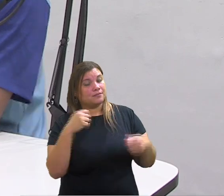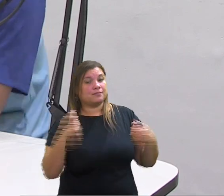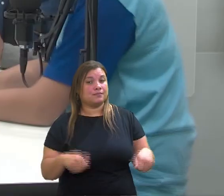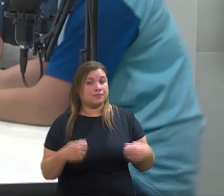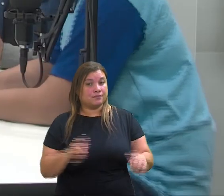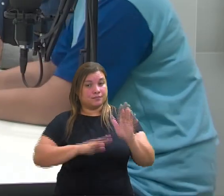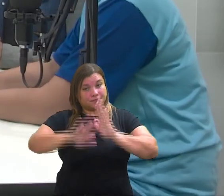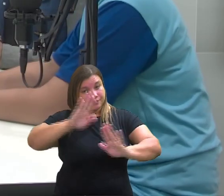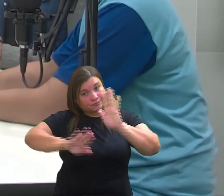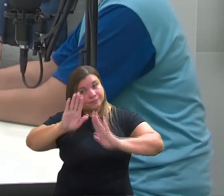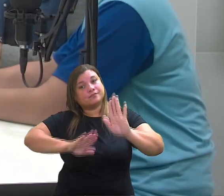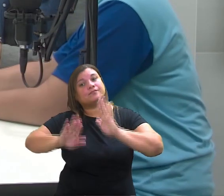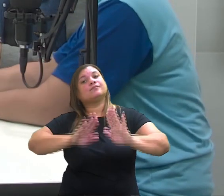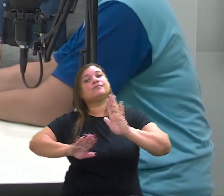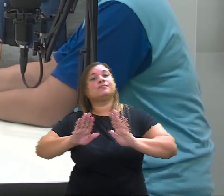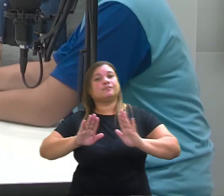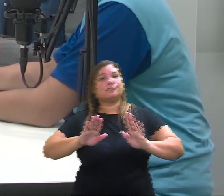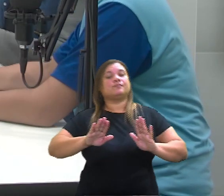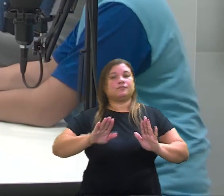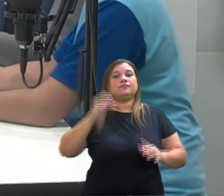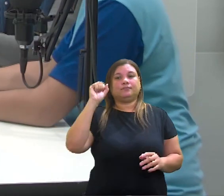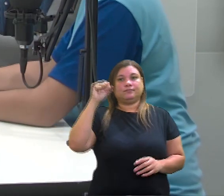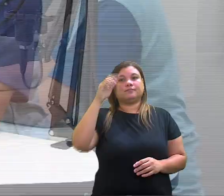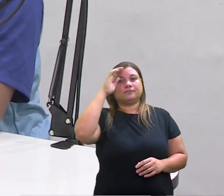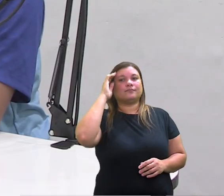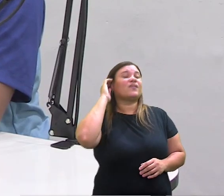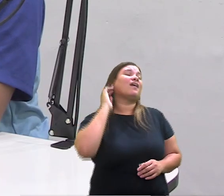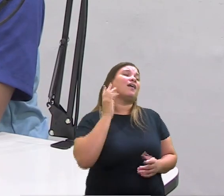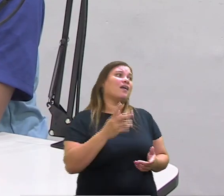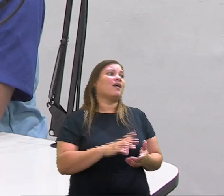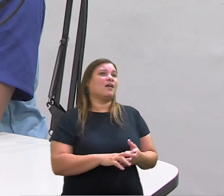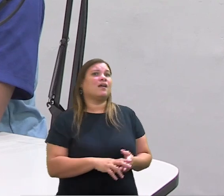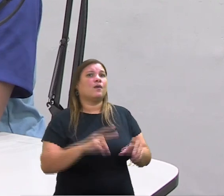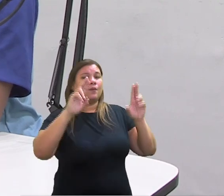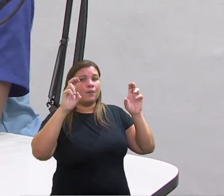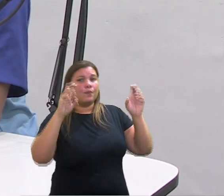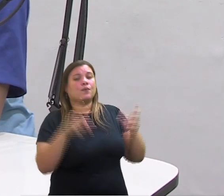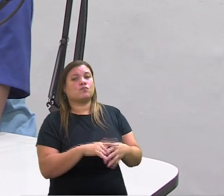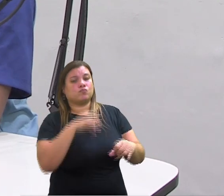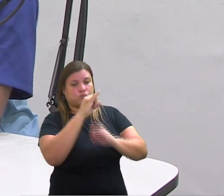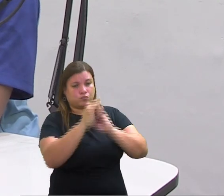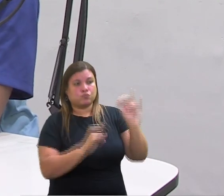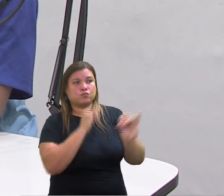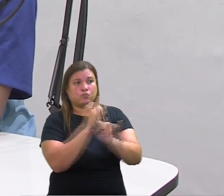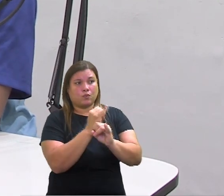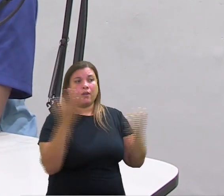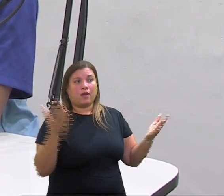mesmo. Engraçado que esse assunto de internet também está na moda, em